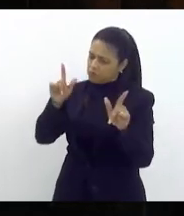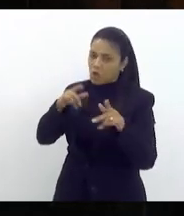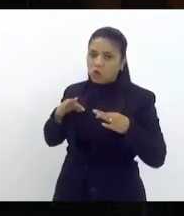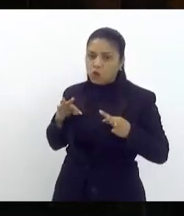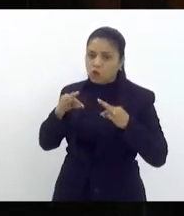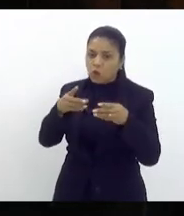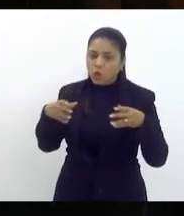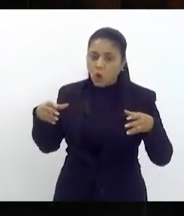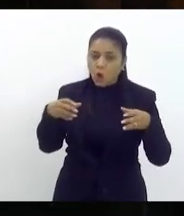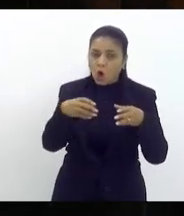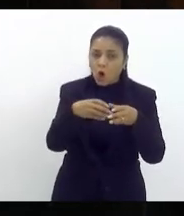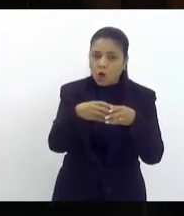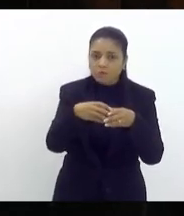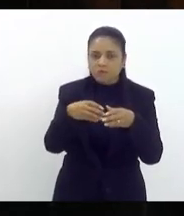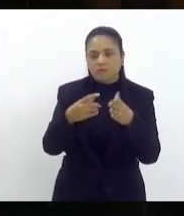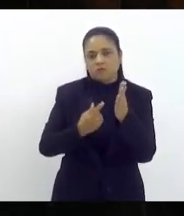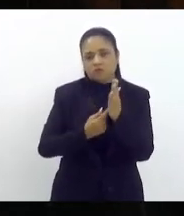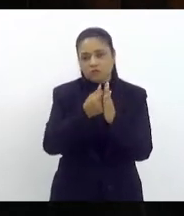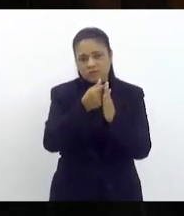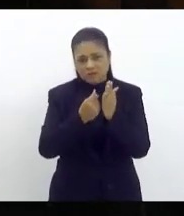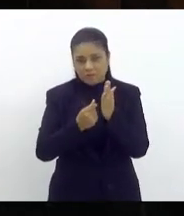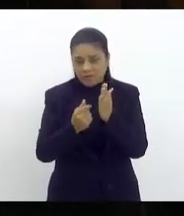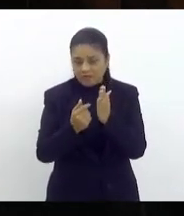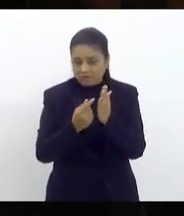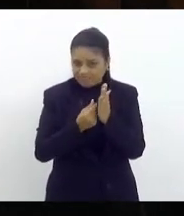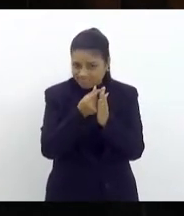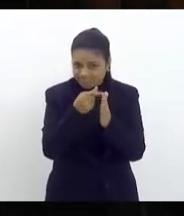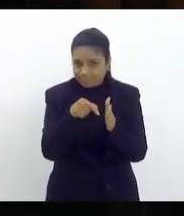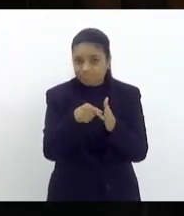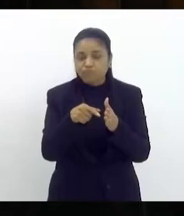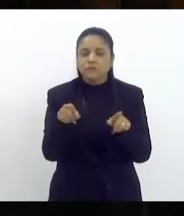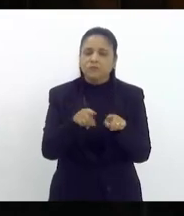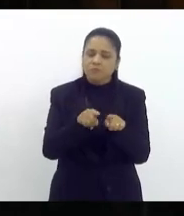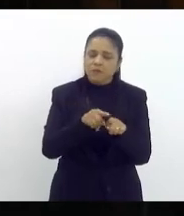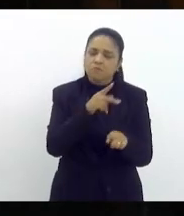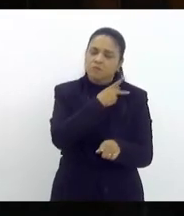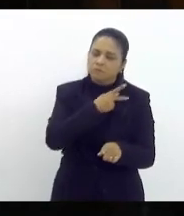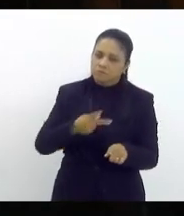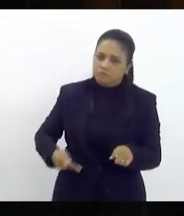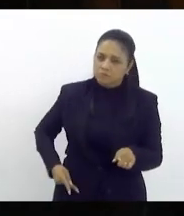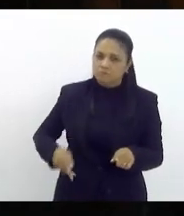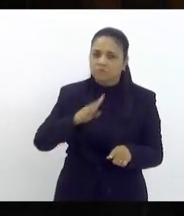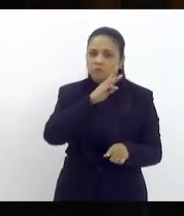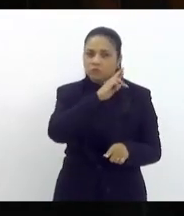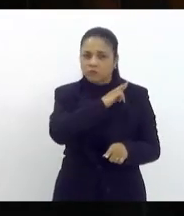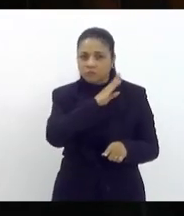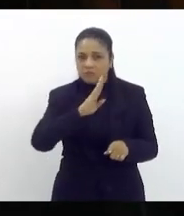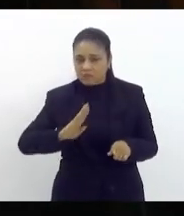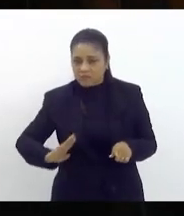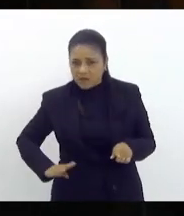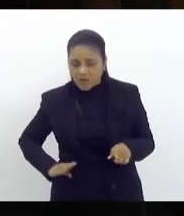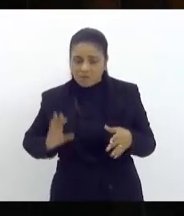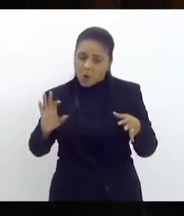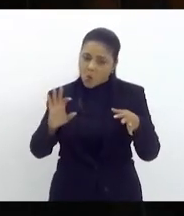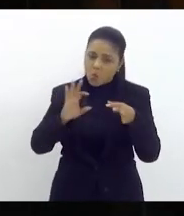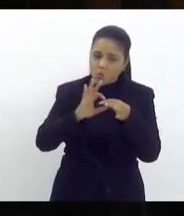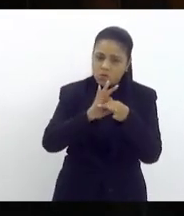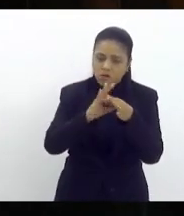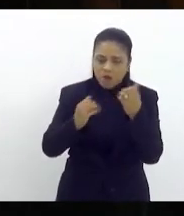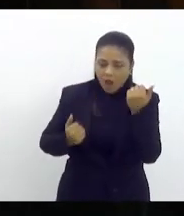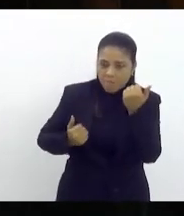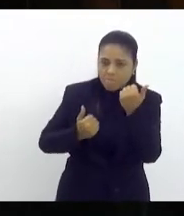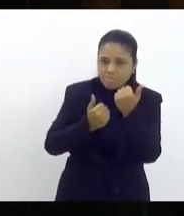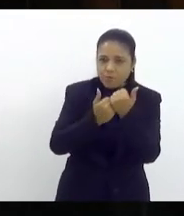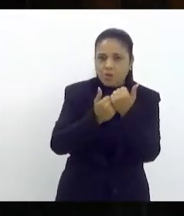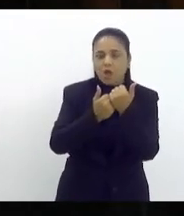compreensão do deputado Bacelac como nosso presidente é quem tem a força para nos unir e fazer com que as nossas demandas seja de governo